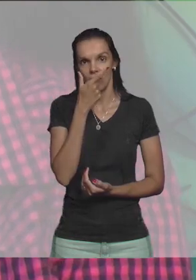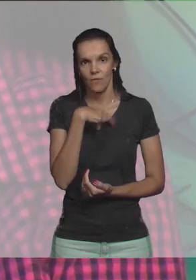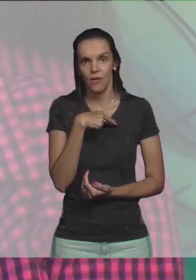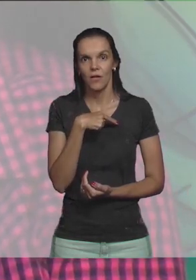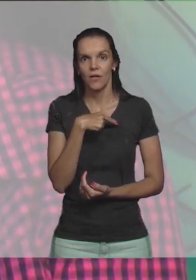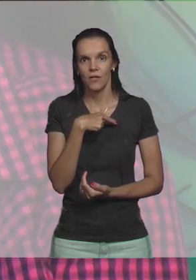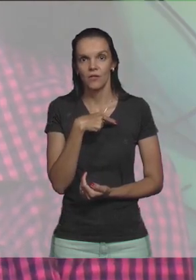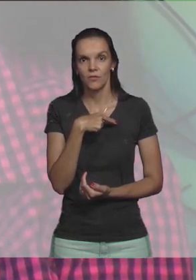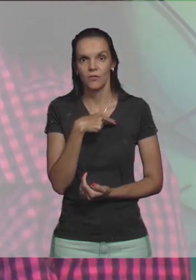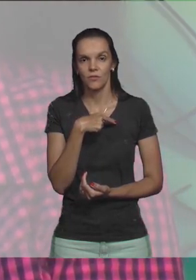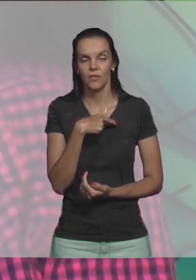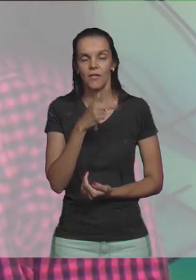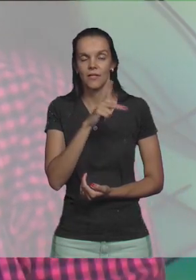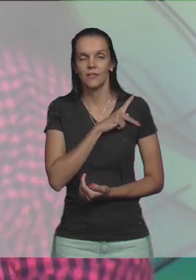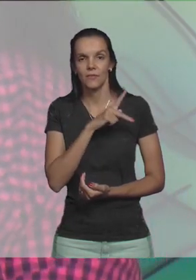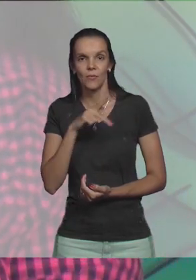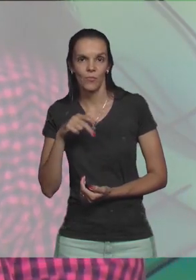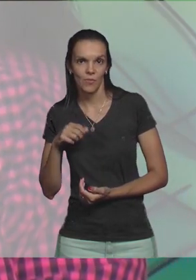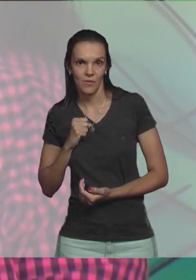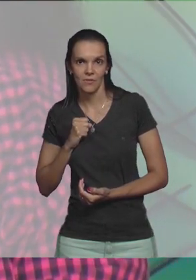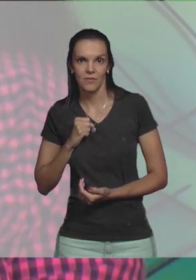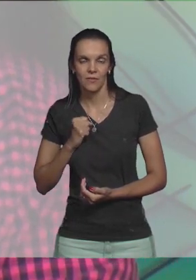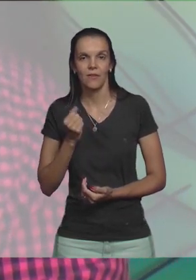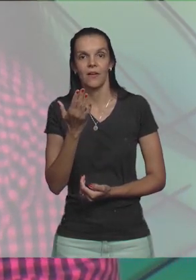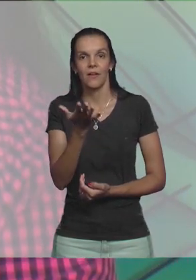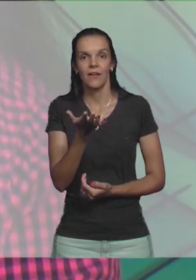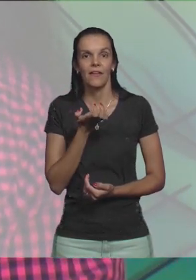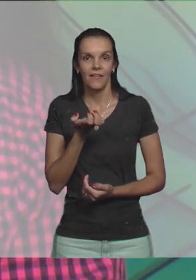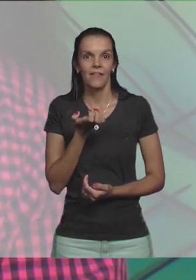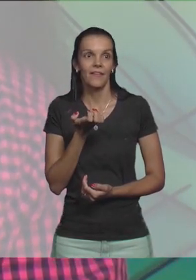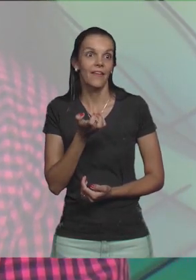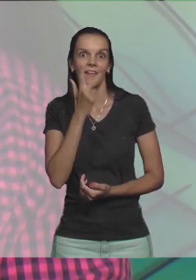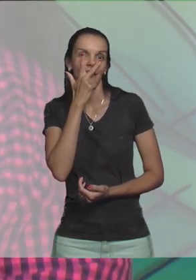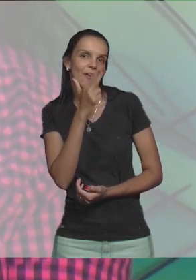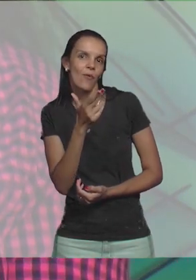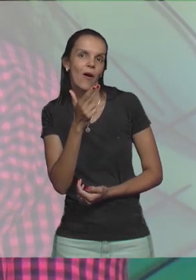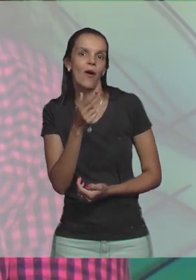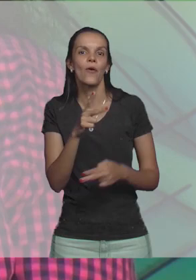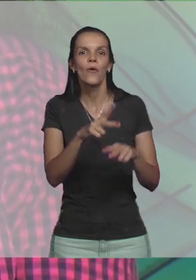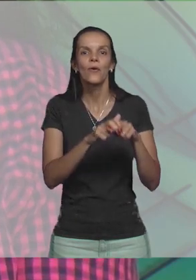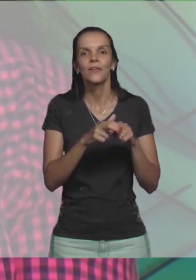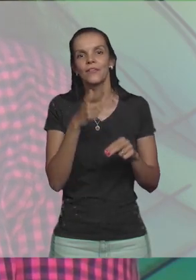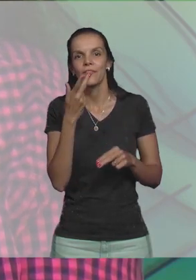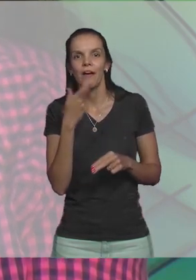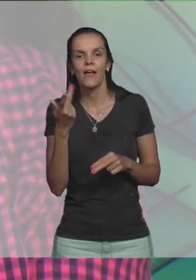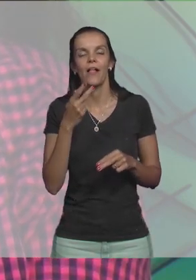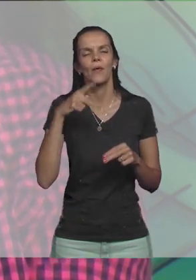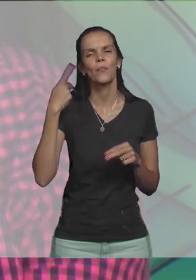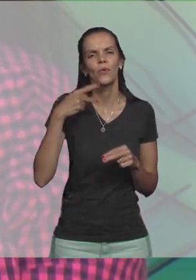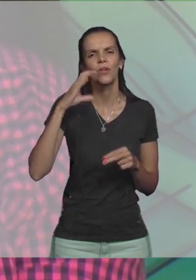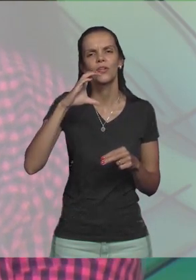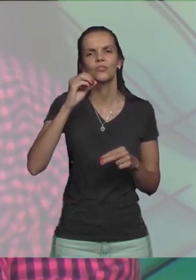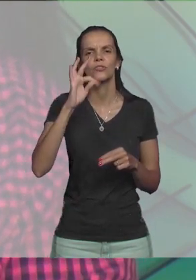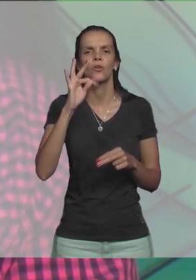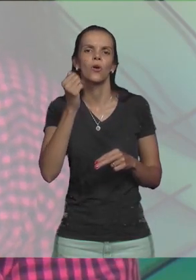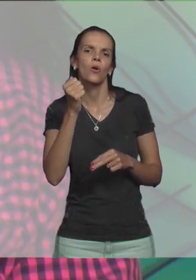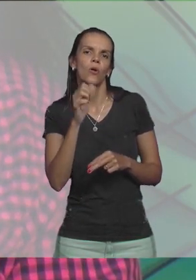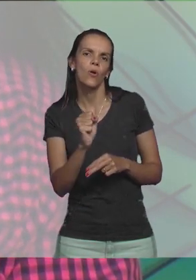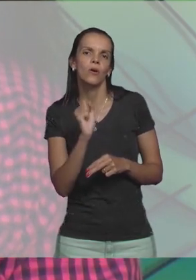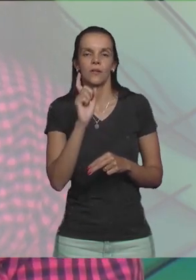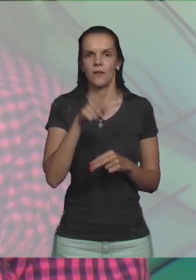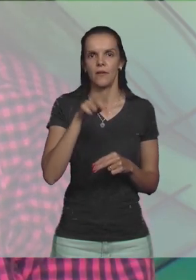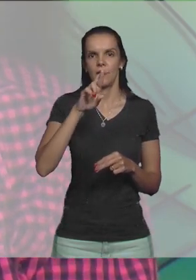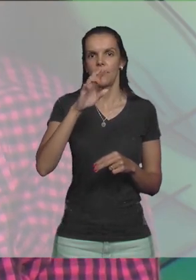essa outra parte da população, ela quer que seja desse jeito. Por isso que ela diz, mas a política de cota é